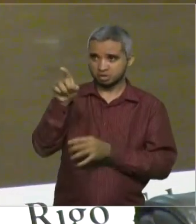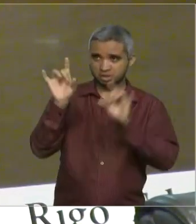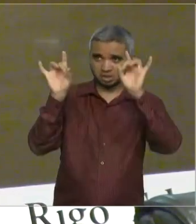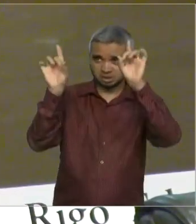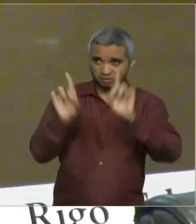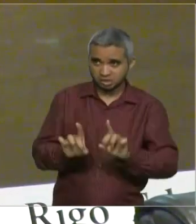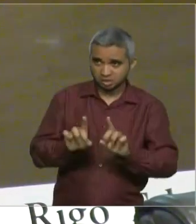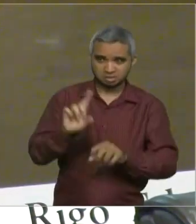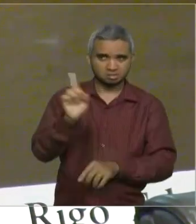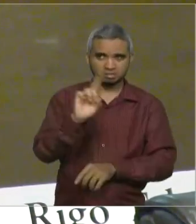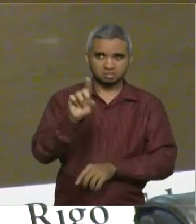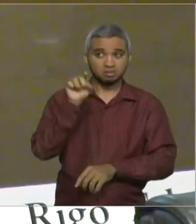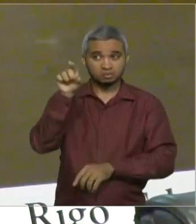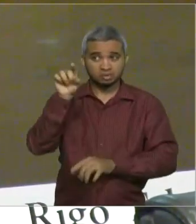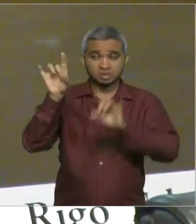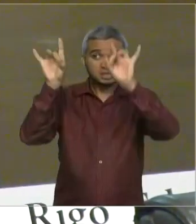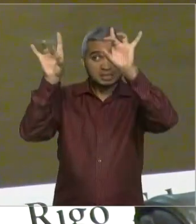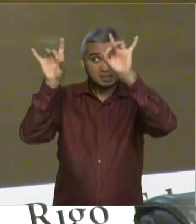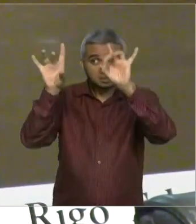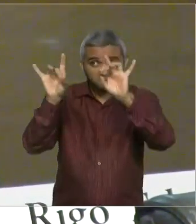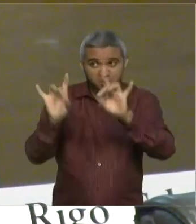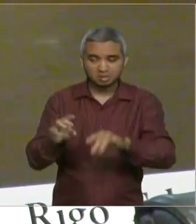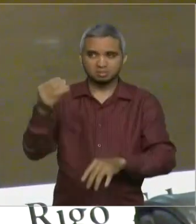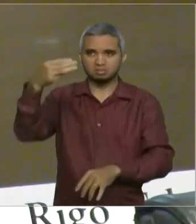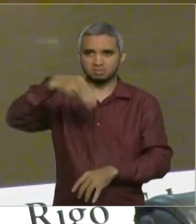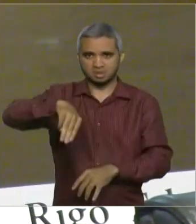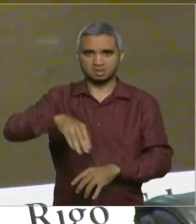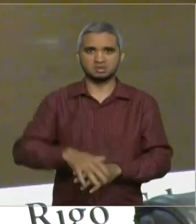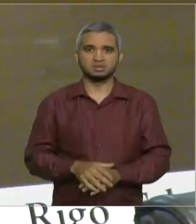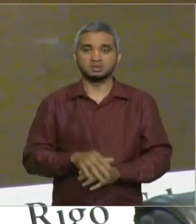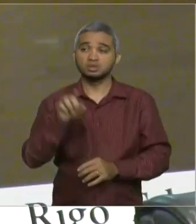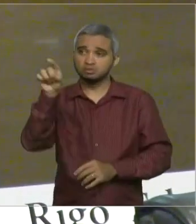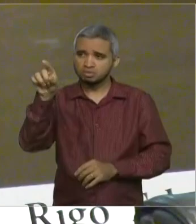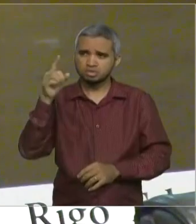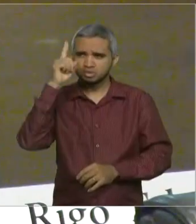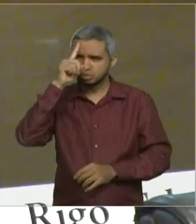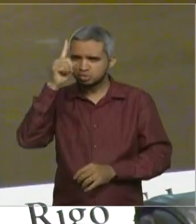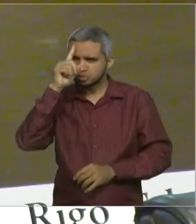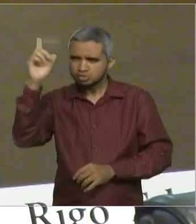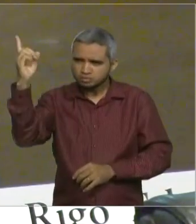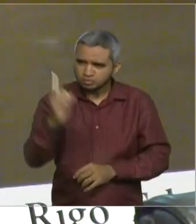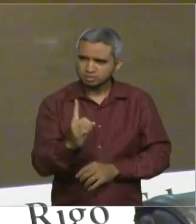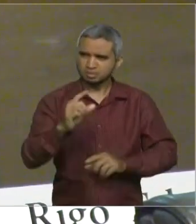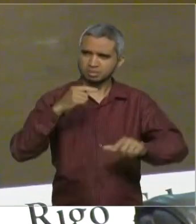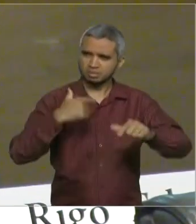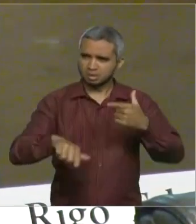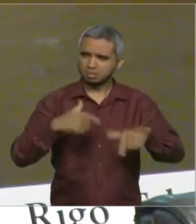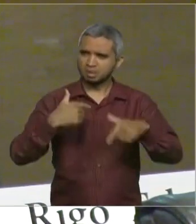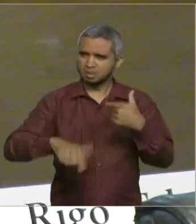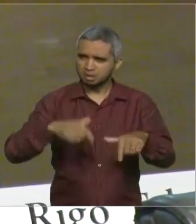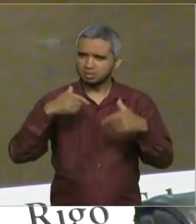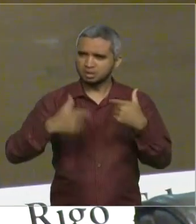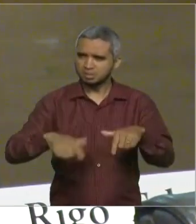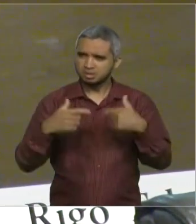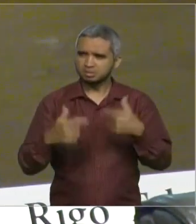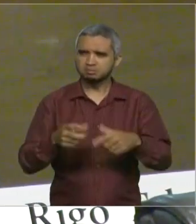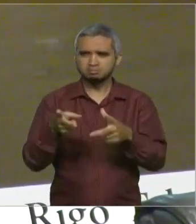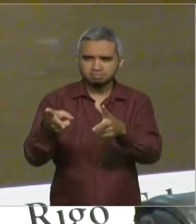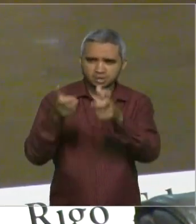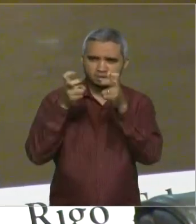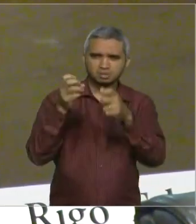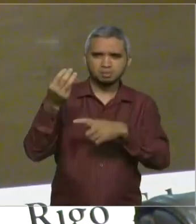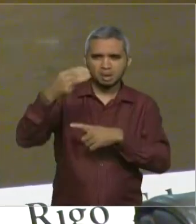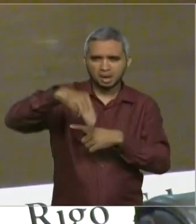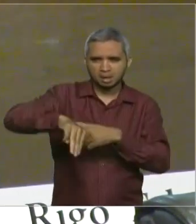Maranhão. E o Maranhão está aqui trabalhando para ver cada dia os nossos maranhenses ter uma